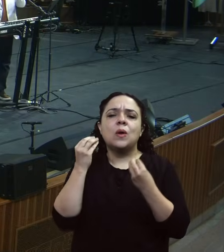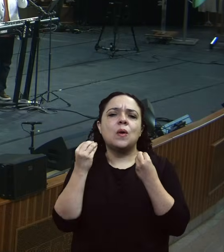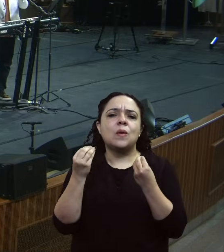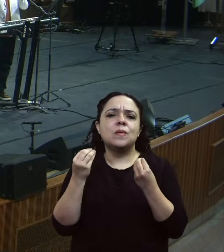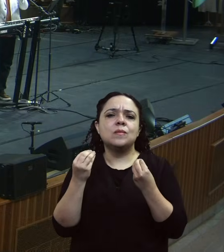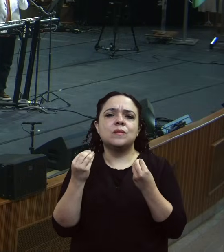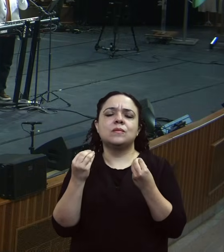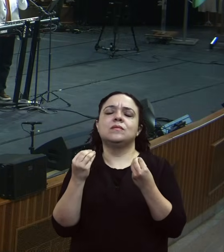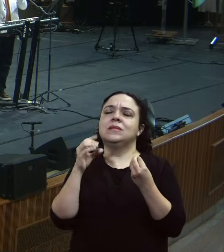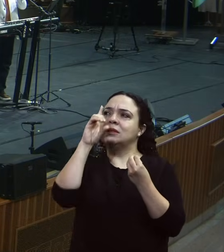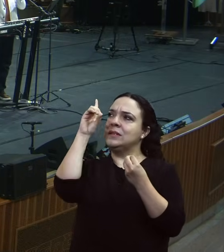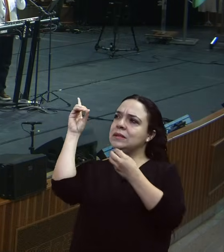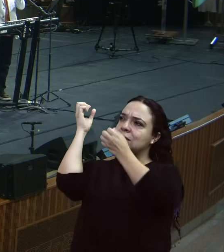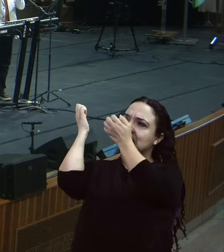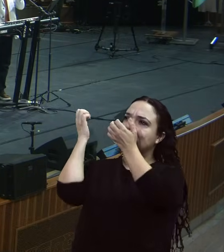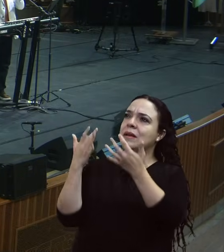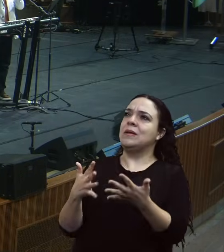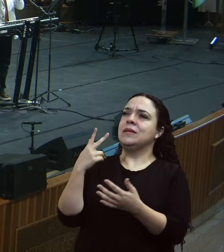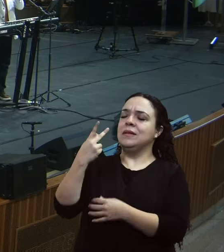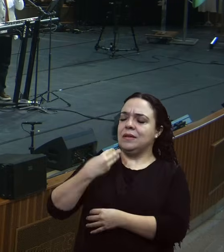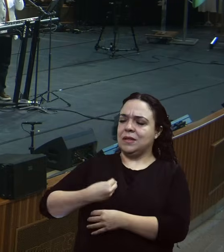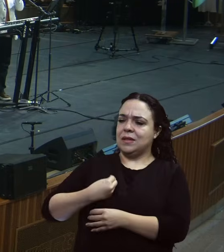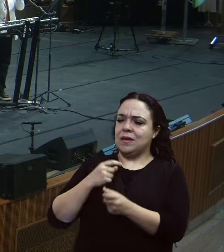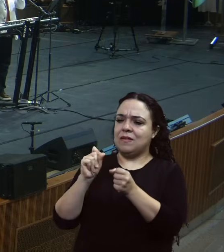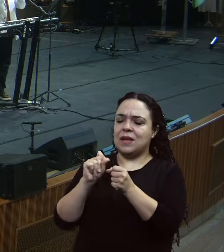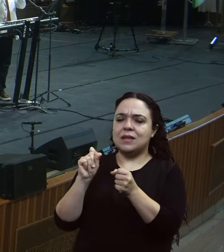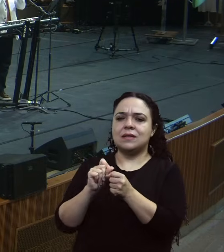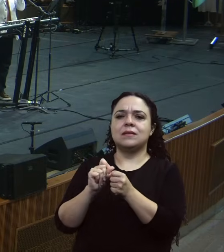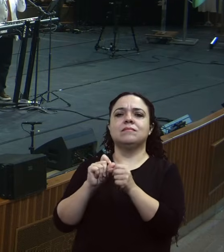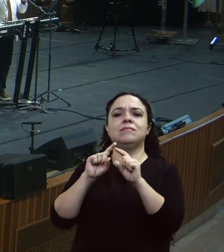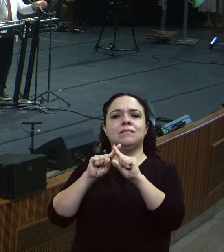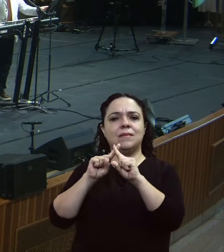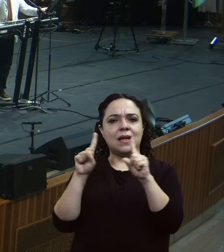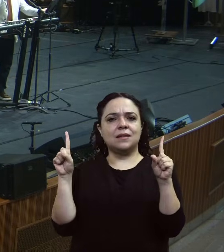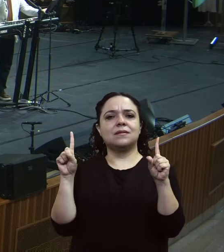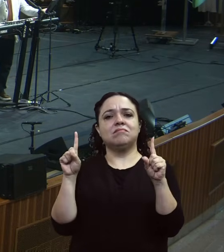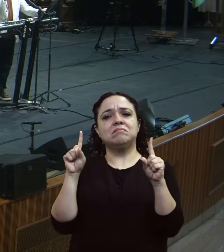fazer. Talvez seja algo simples.